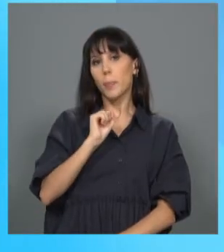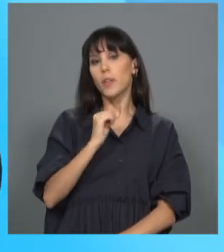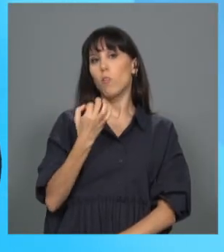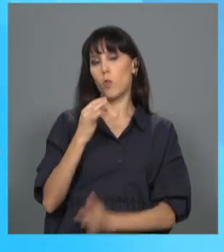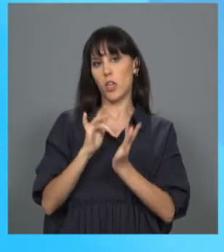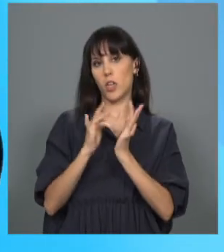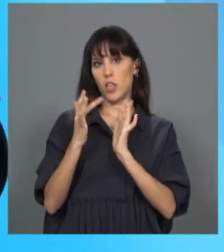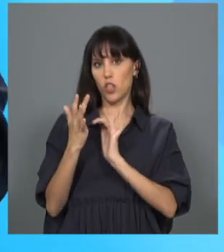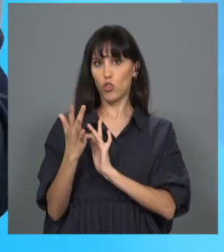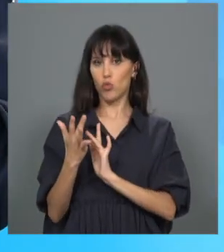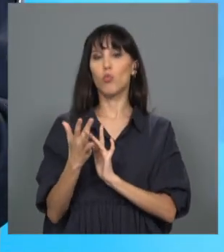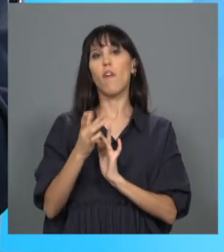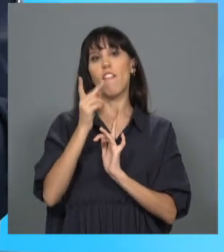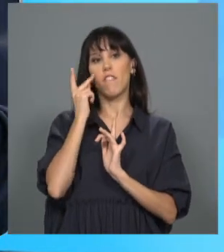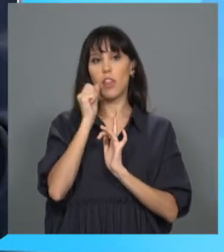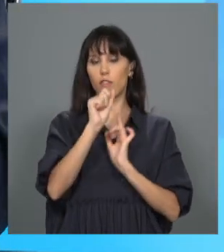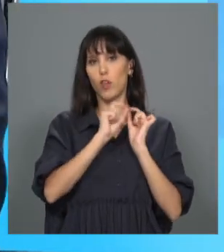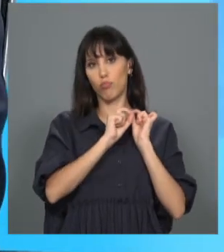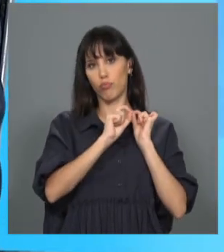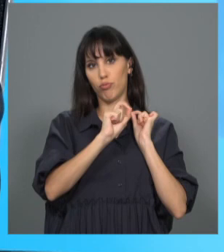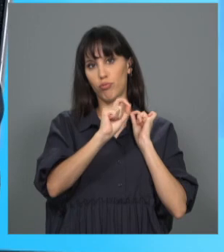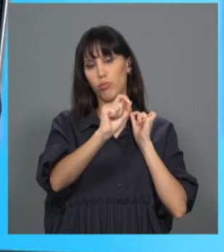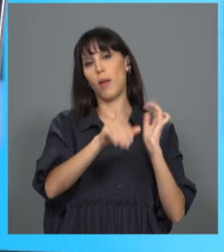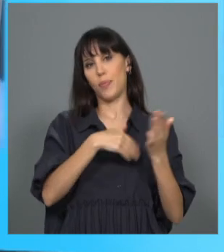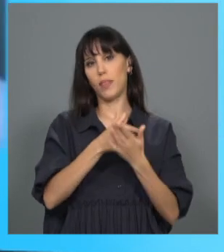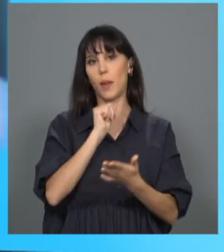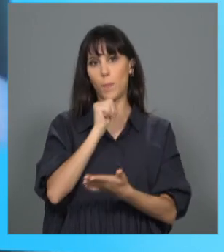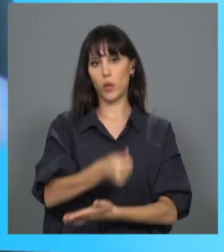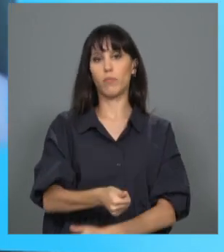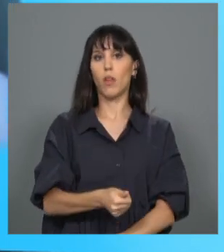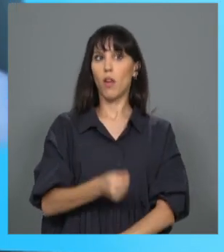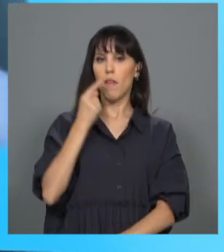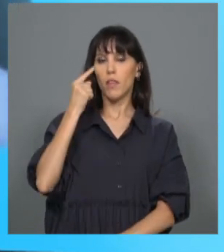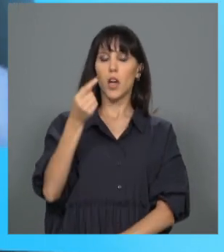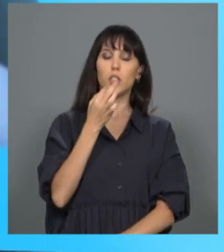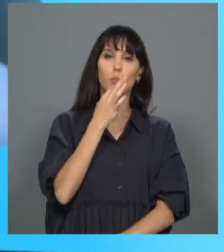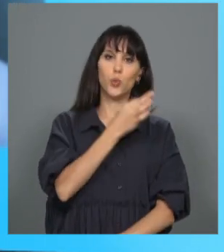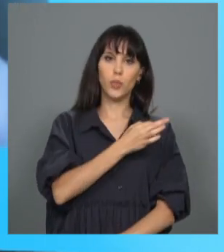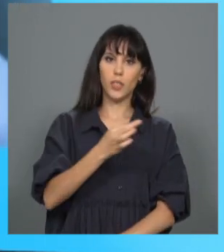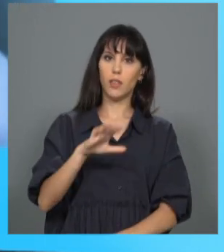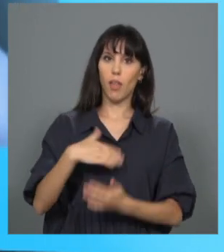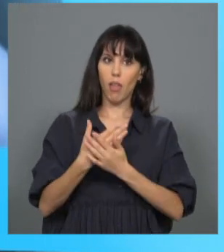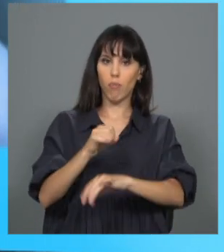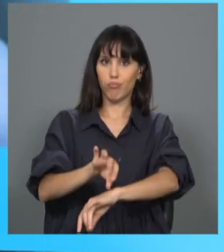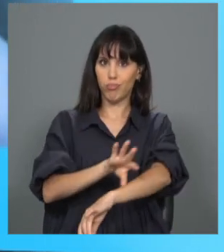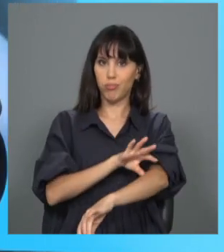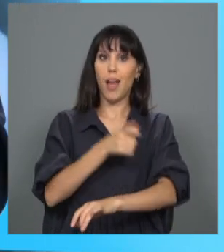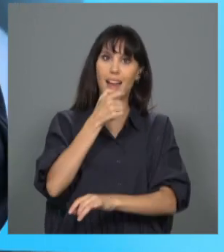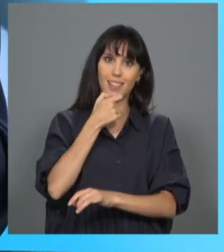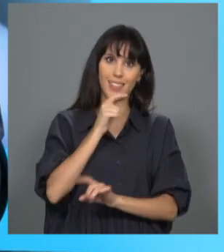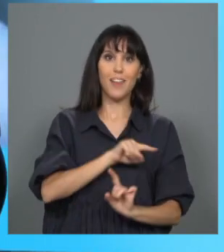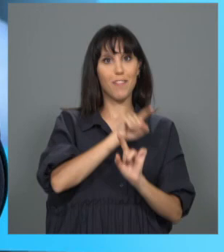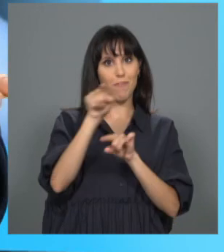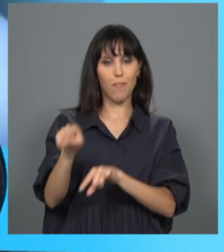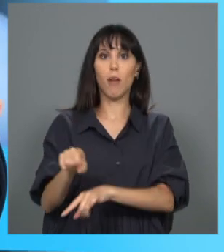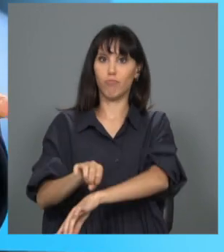de Jesus. É uma viagem bonitíssima que certamente não deixará indiferentes aqueles que optarem